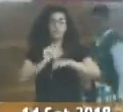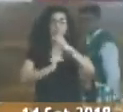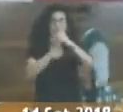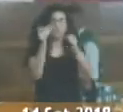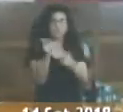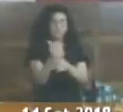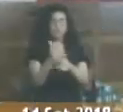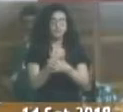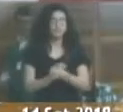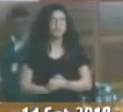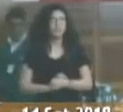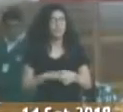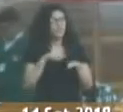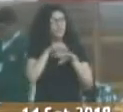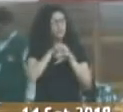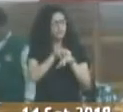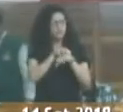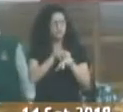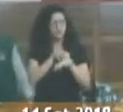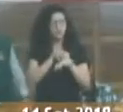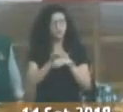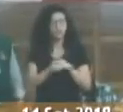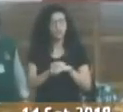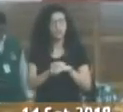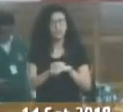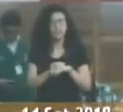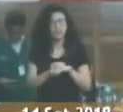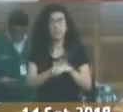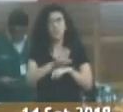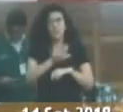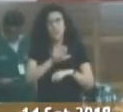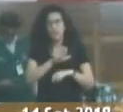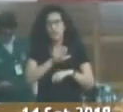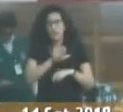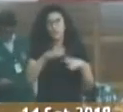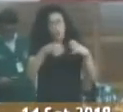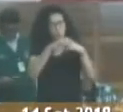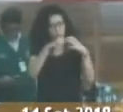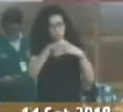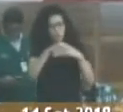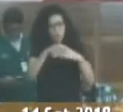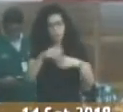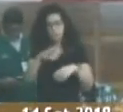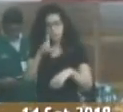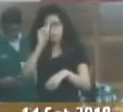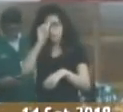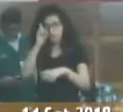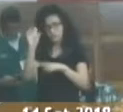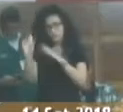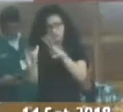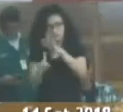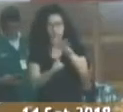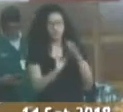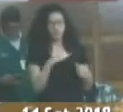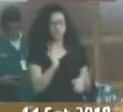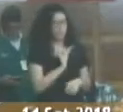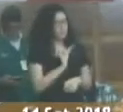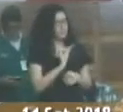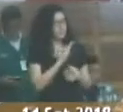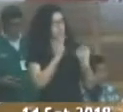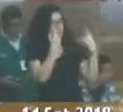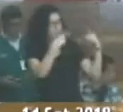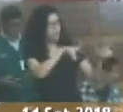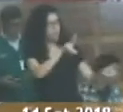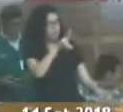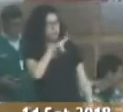de conservação, ela acaba trazendo a privatização, né, para o nosso território. E a gente é contra a privatização das